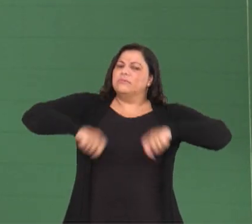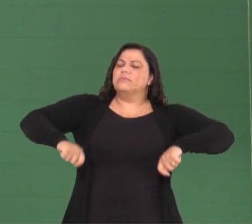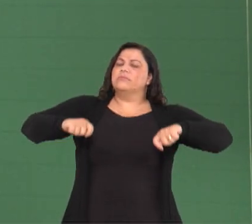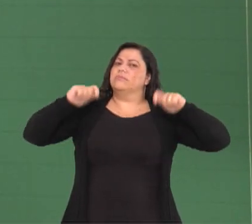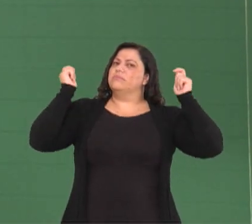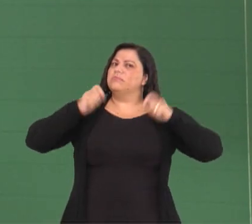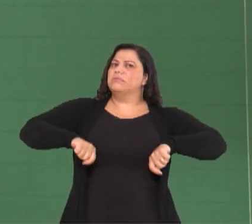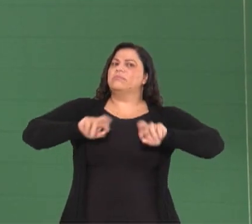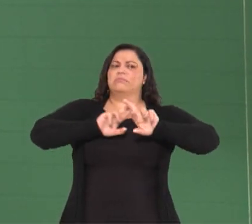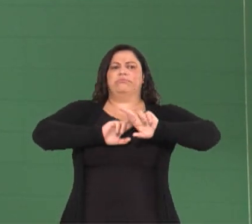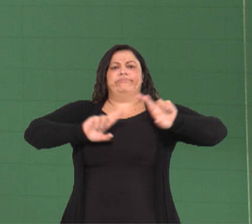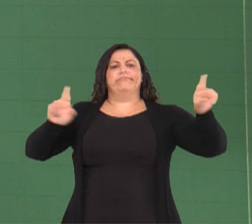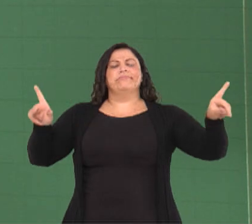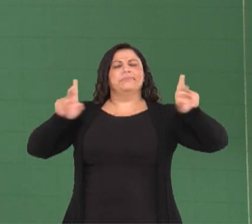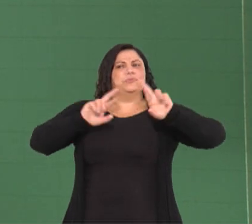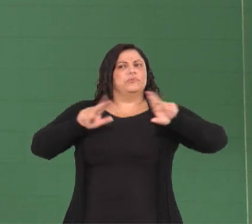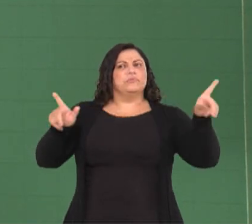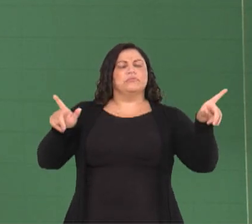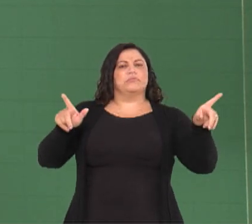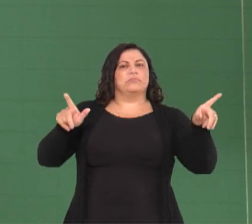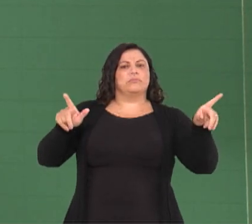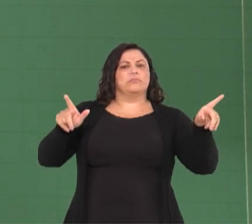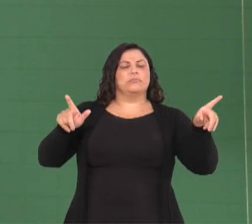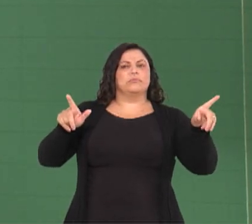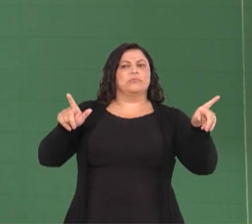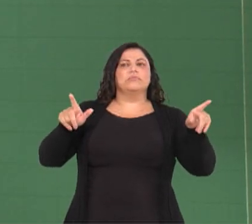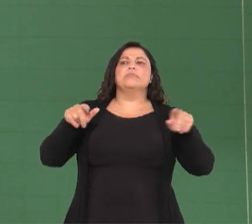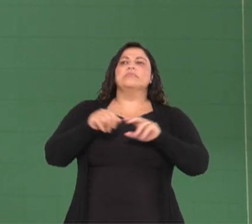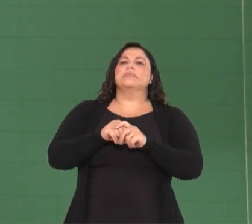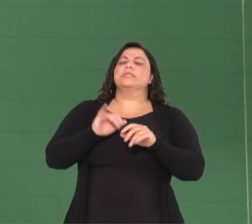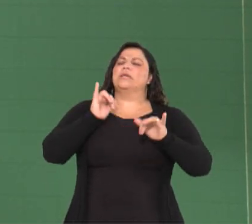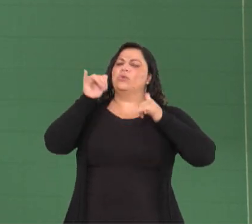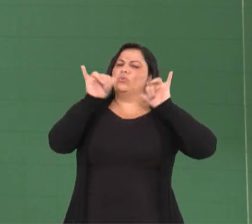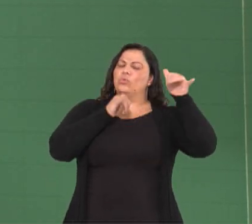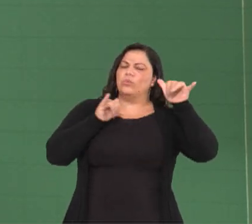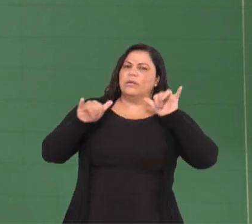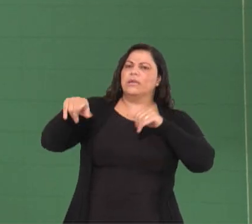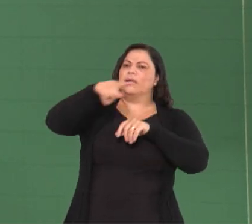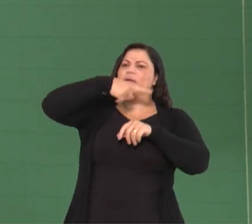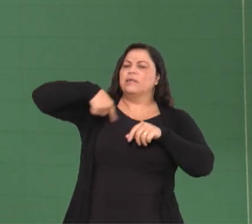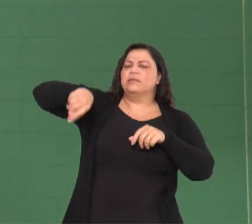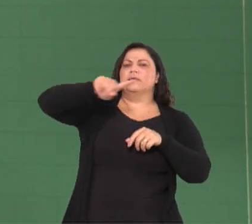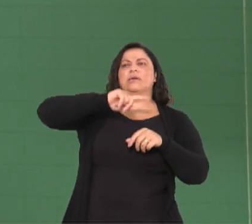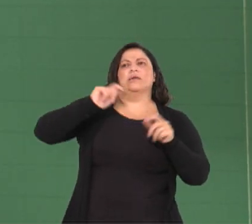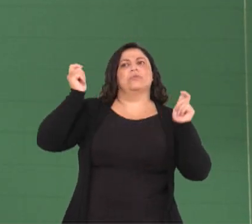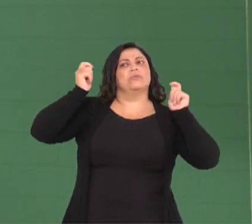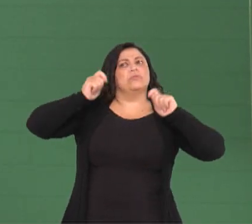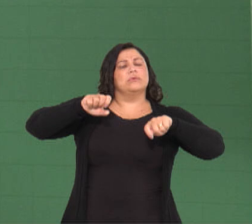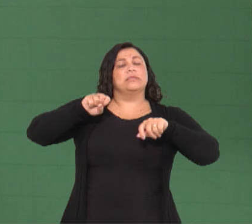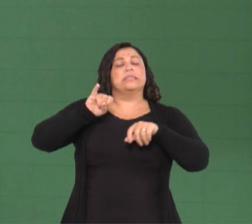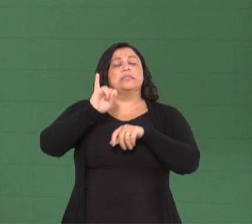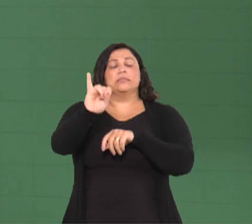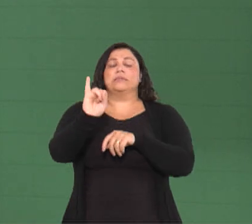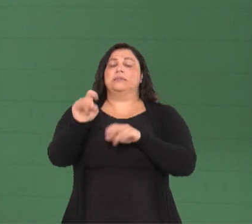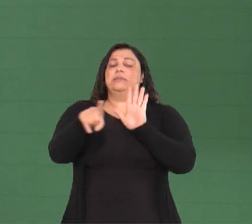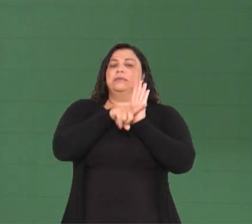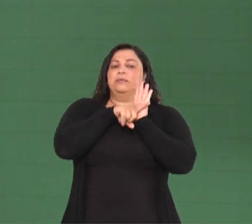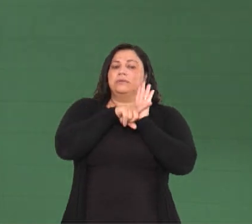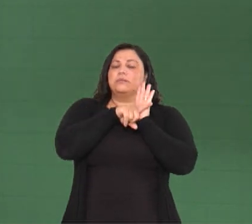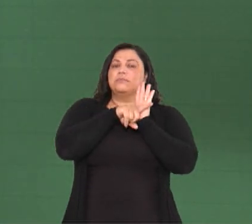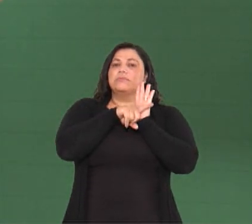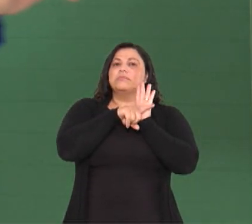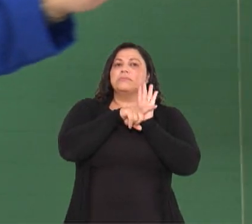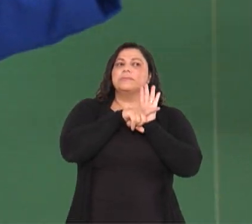sentido diferente do campo elétrico, caso essa carga for negativa, caso essa carga seja negativa, né? Então,